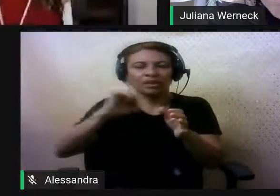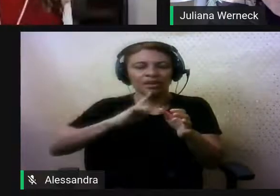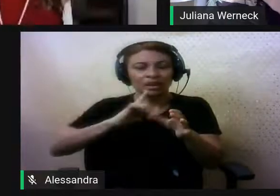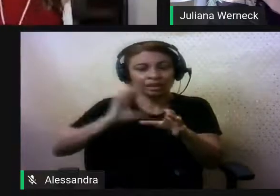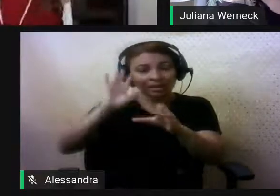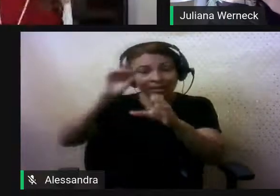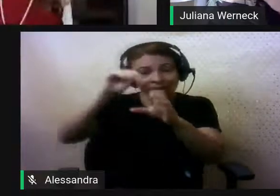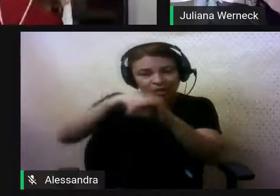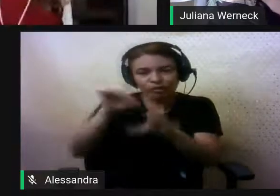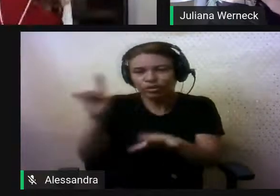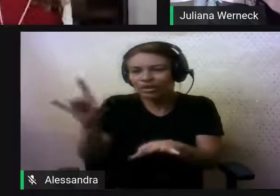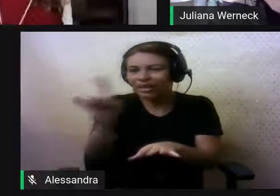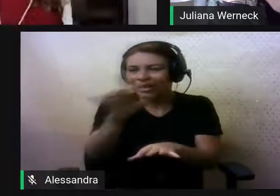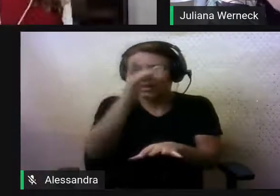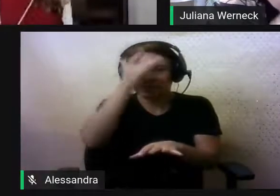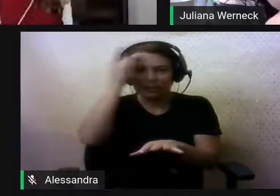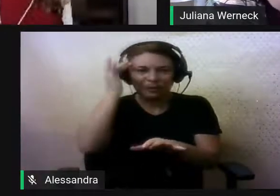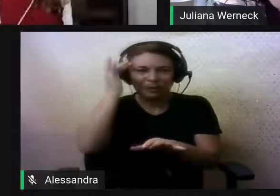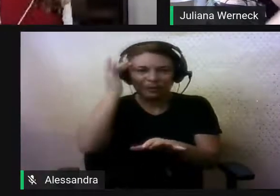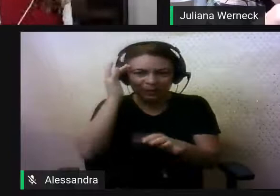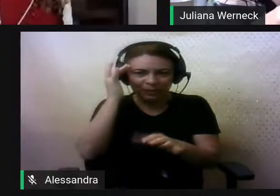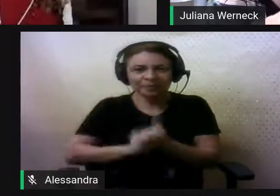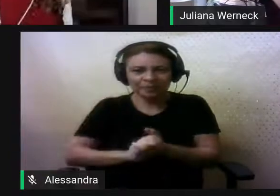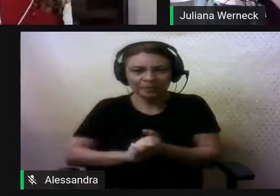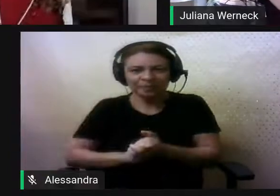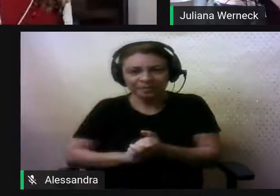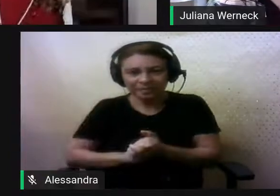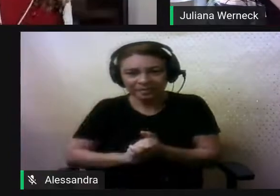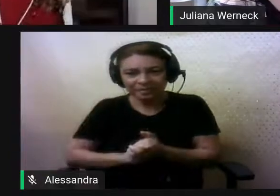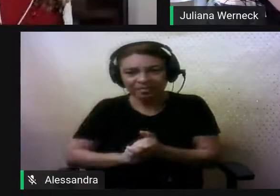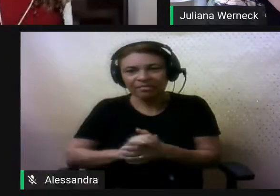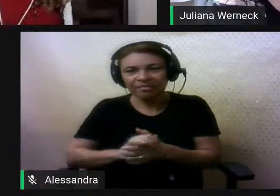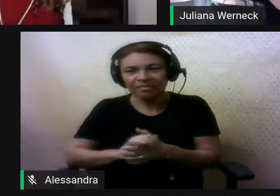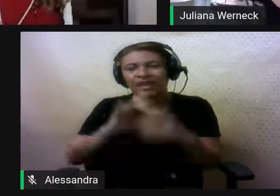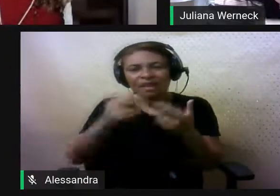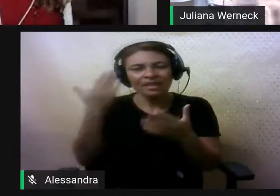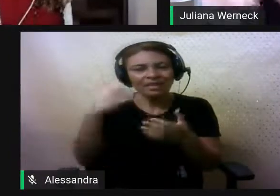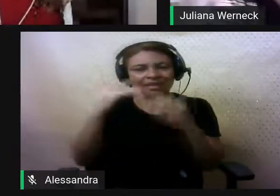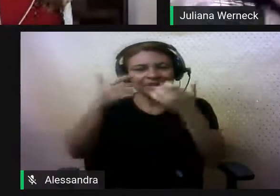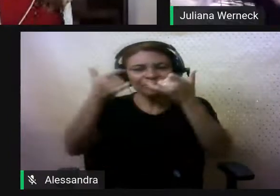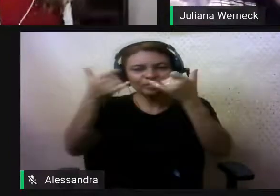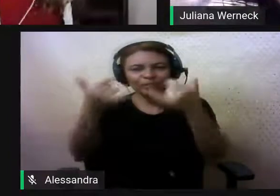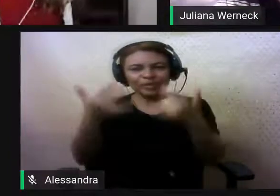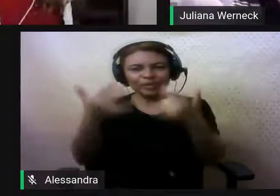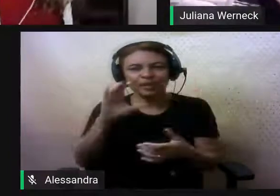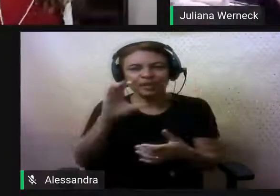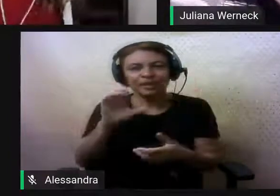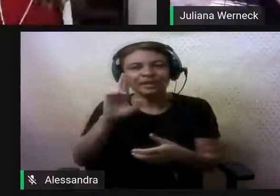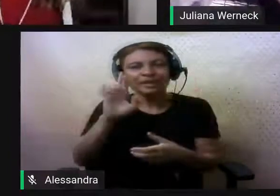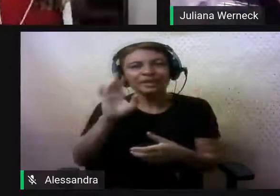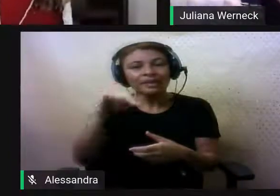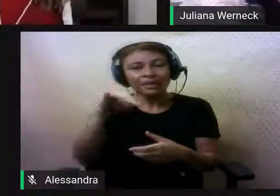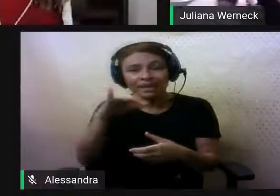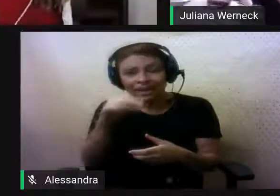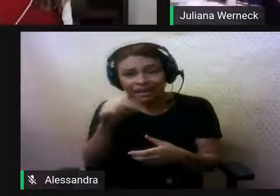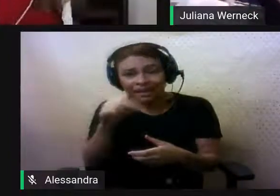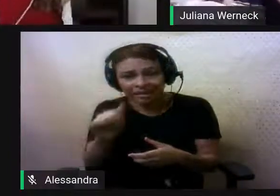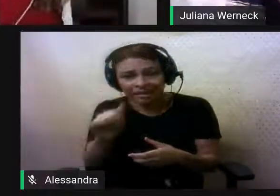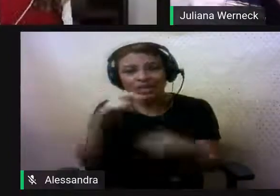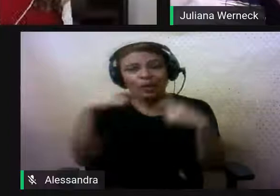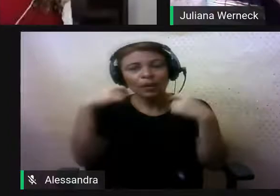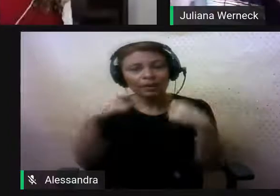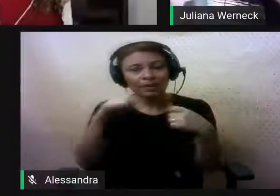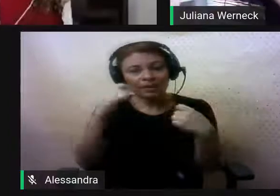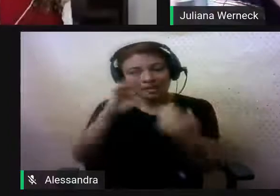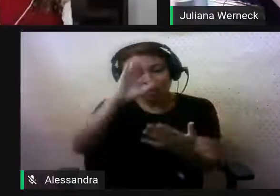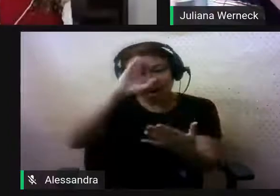de cada um de vocês aí, gente. E nisso a gente volta à história da crença, né? Eu preciso acreditar, eu preciso desenvolver essa